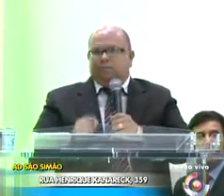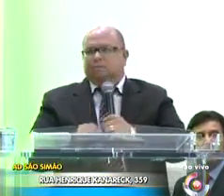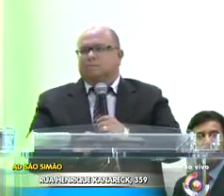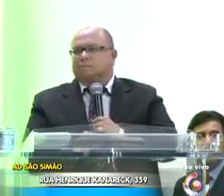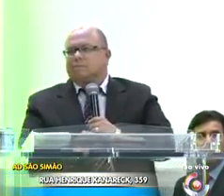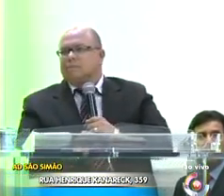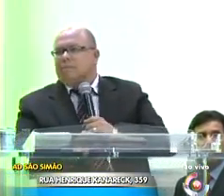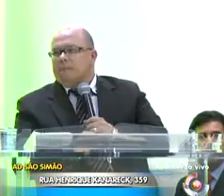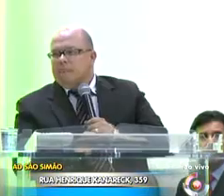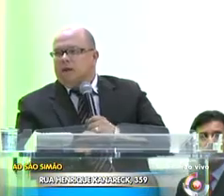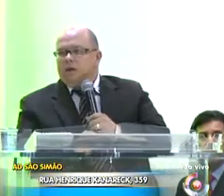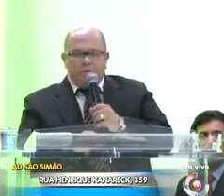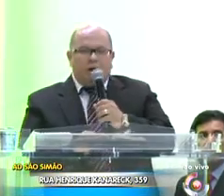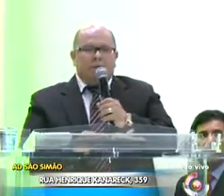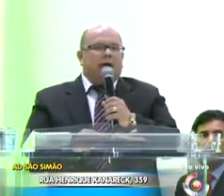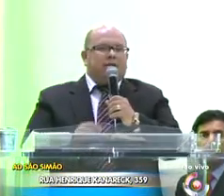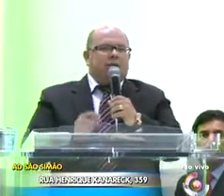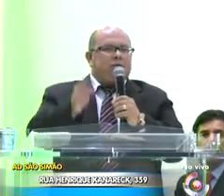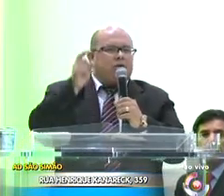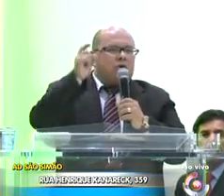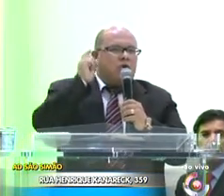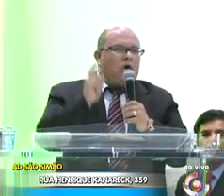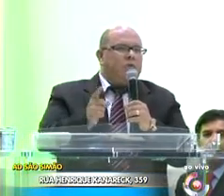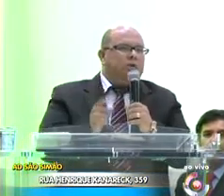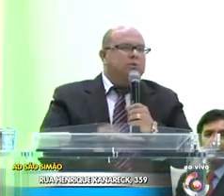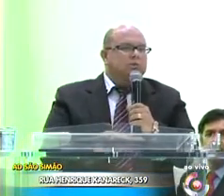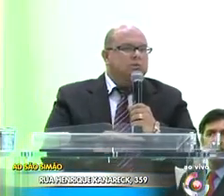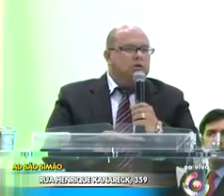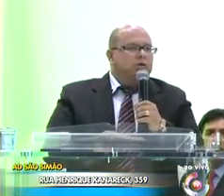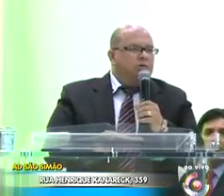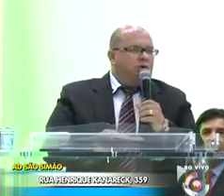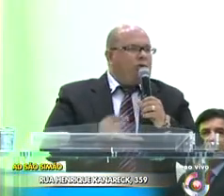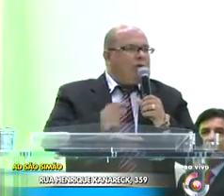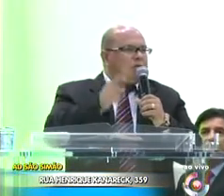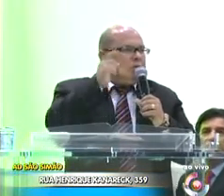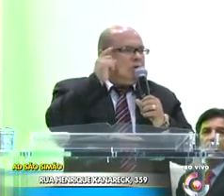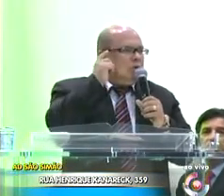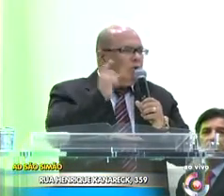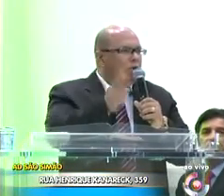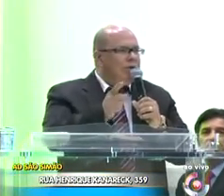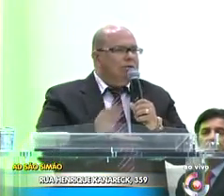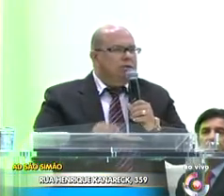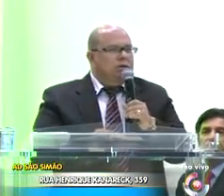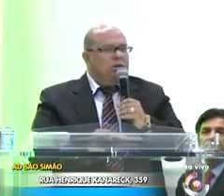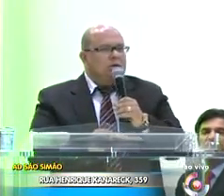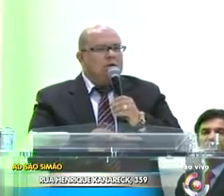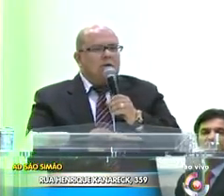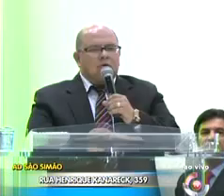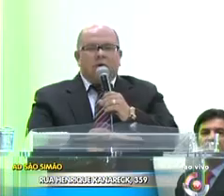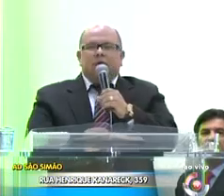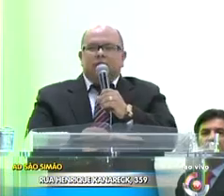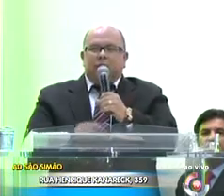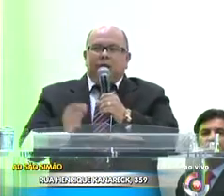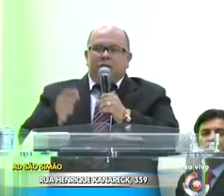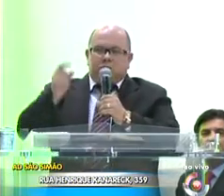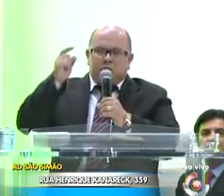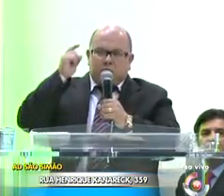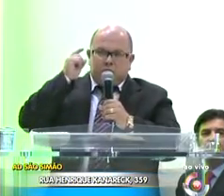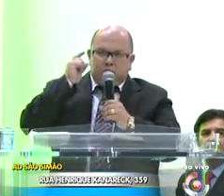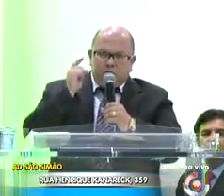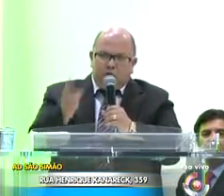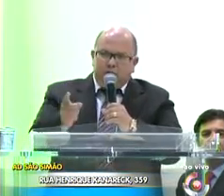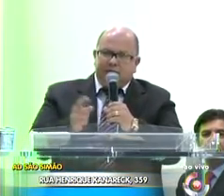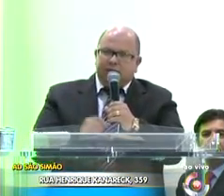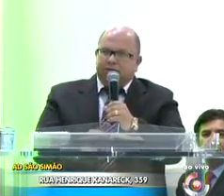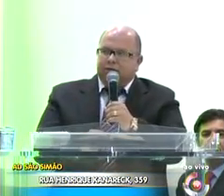nome. Um nome que é acima de todo nome, um nome que é sobre todo nome, um nome que tem poder sobre